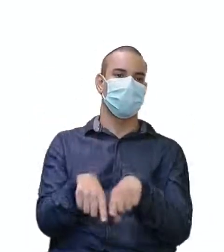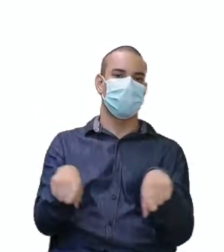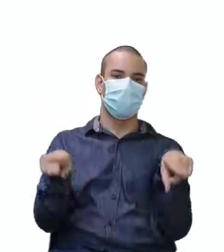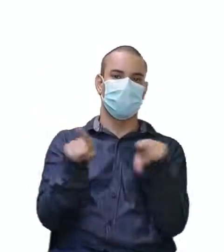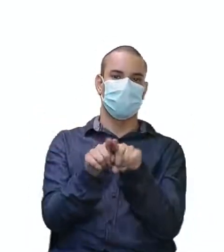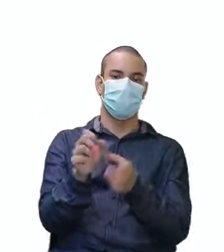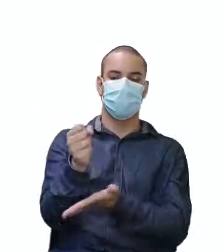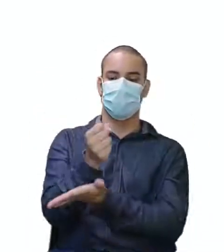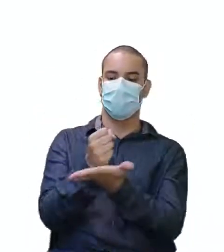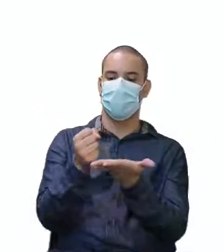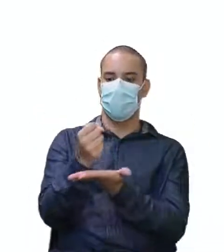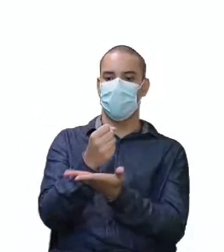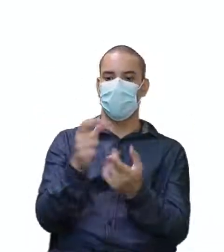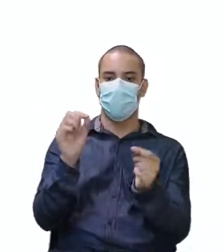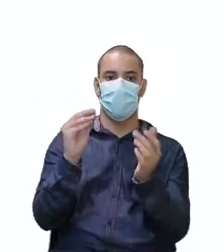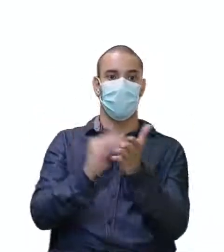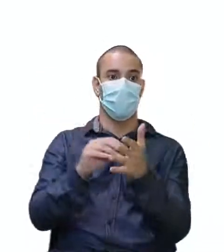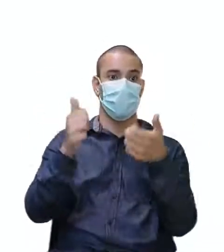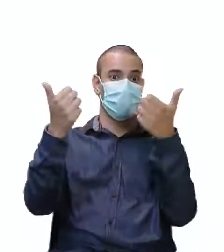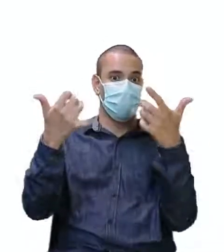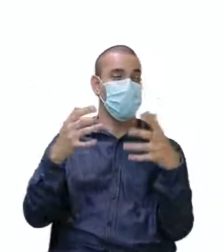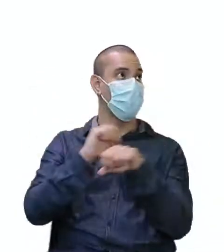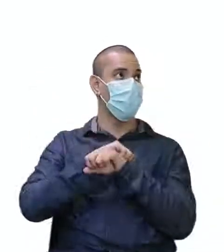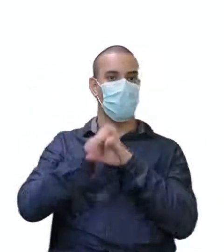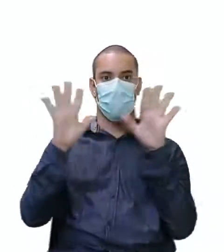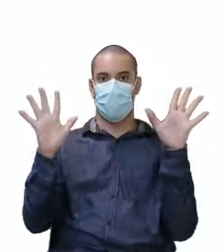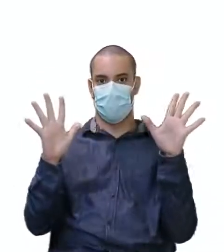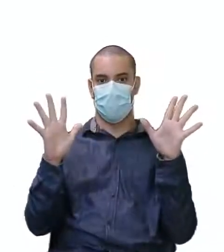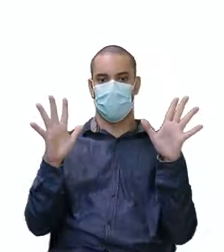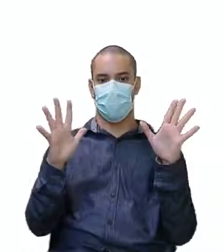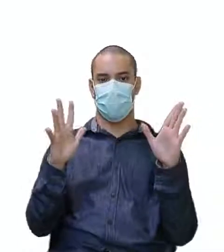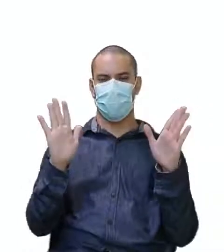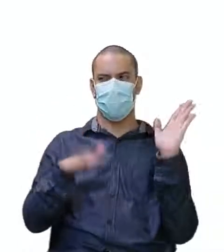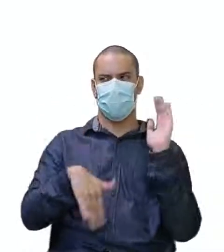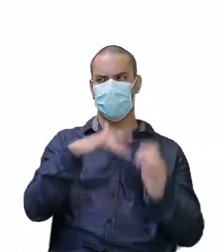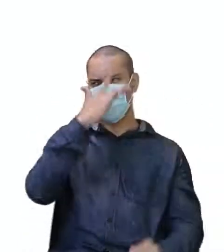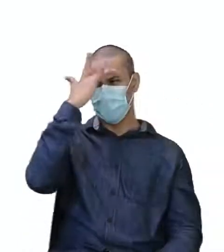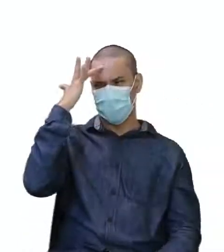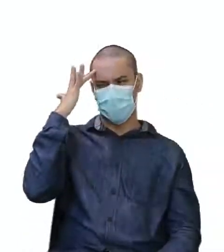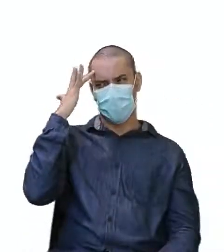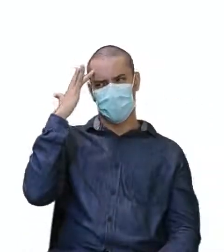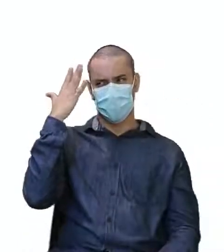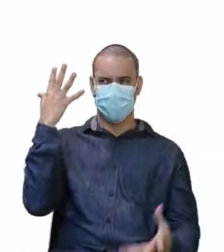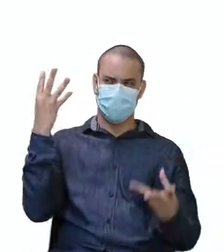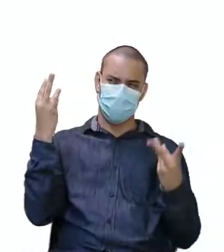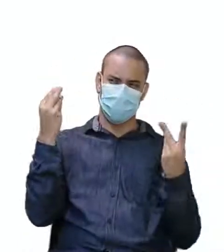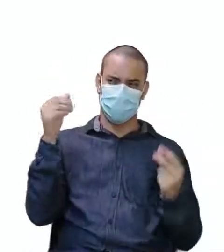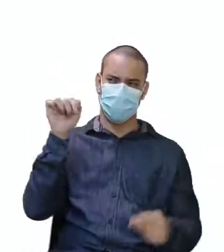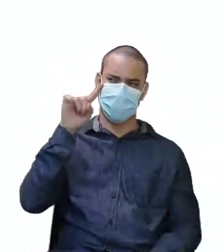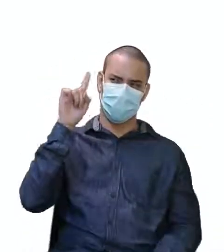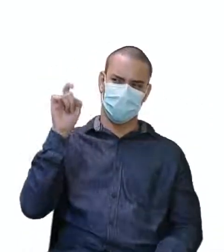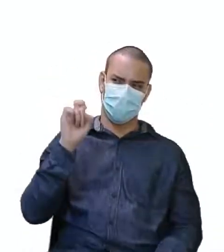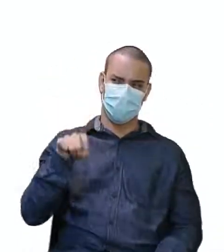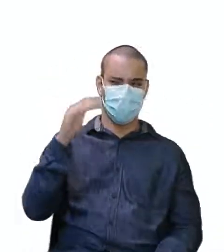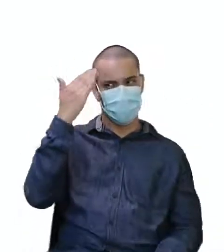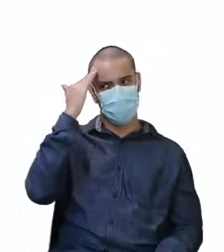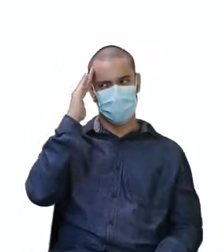raso, né? Muitas vezes a pessoa pode não conseguir extrair toda o que está implícito